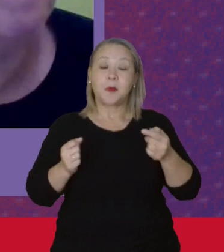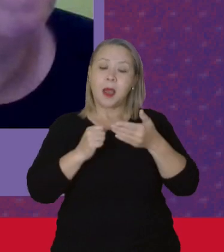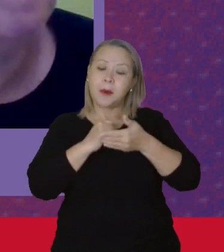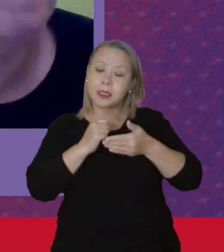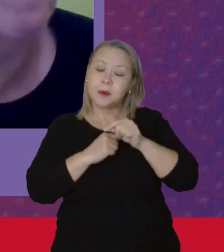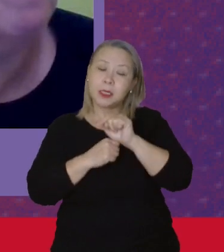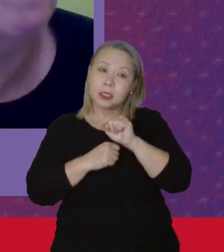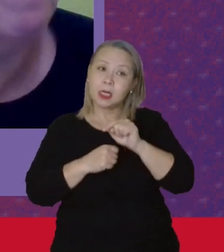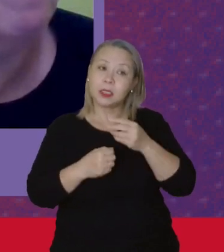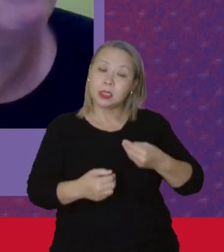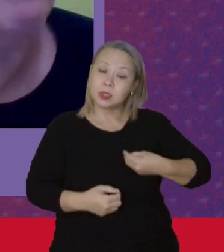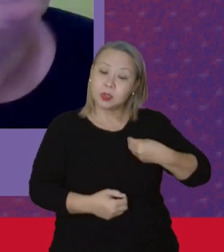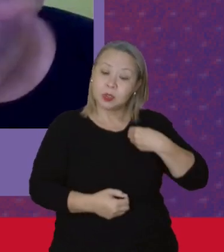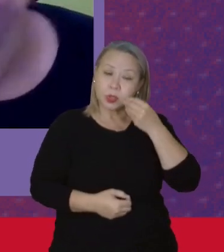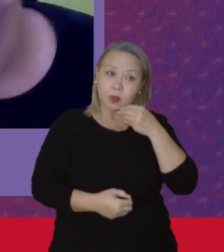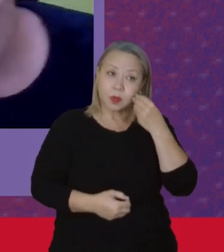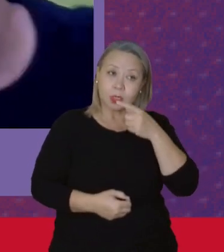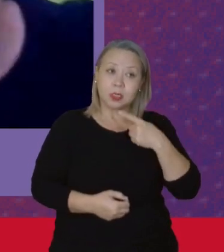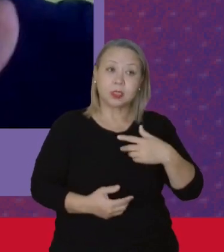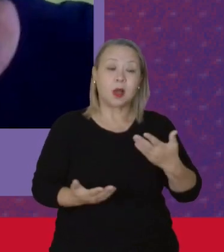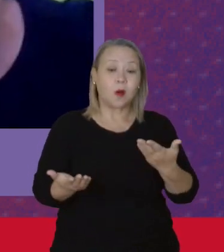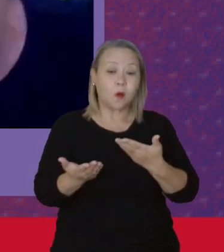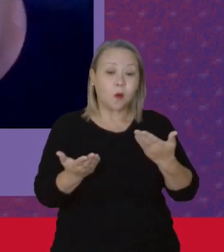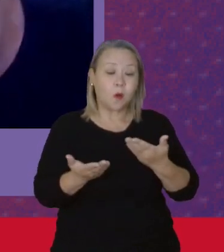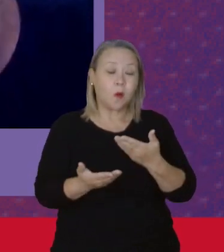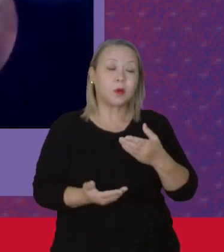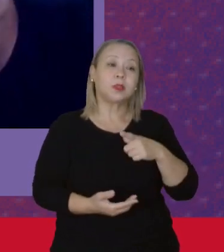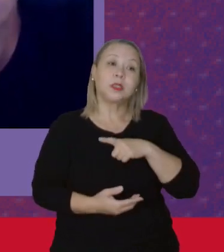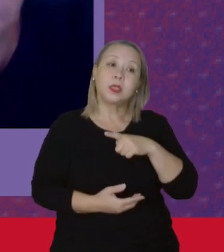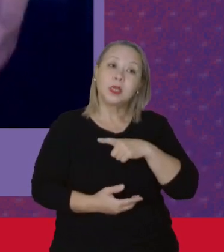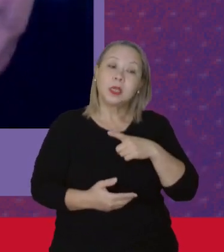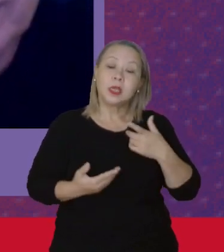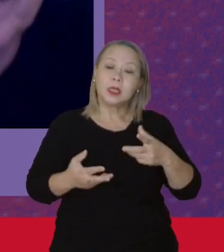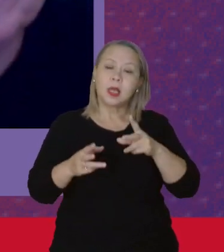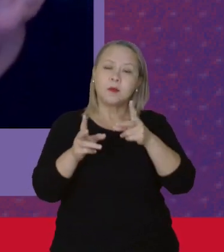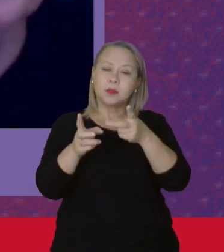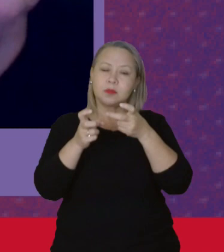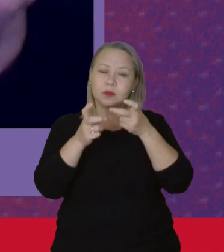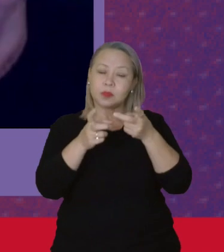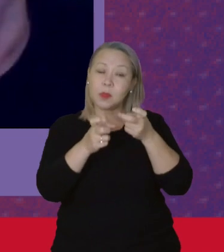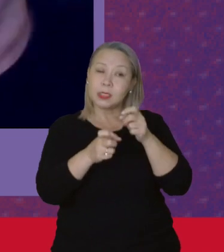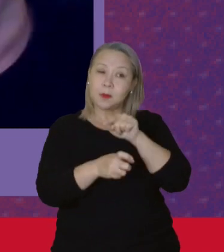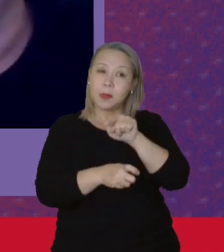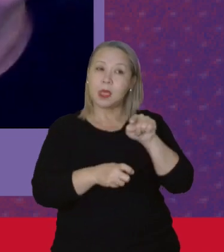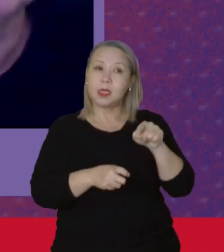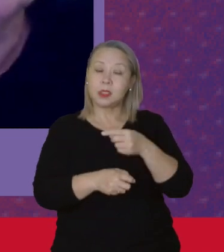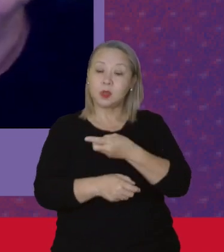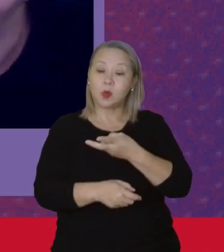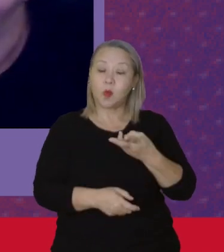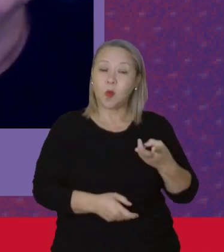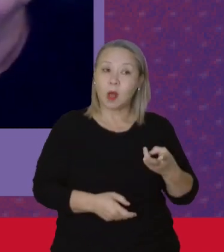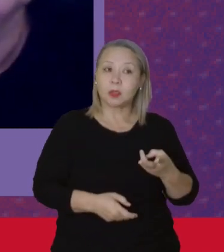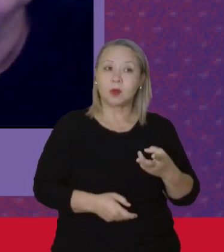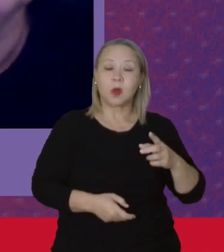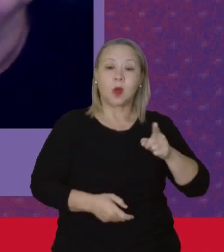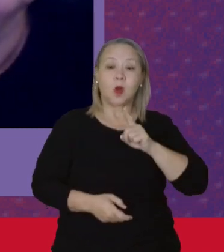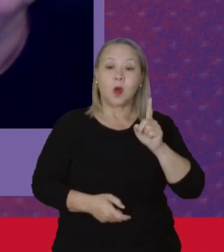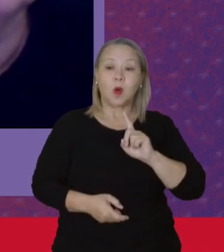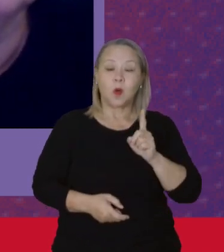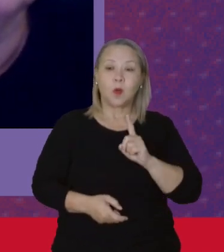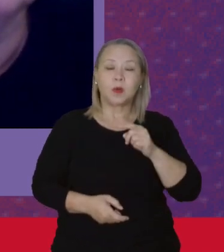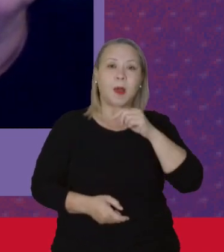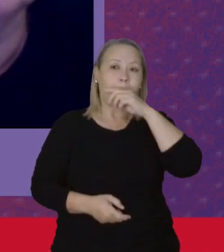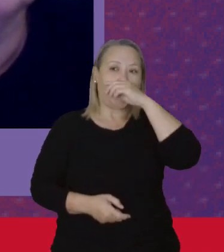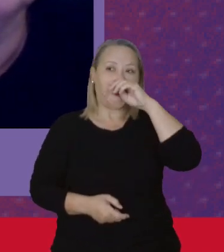isso que a gente vivencia hoje. E que nós temos que olhar para isso. Enquanto nós não desconstruirmos